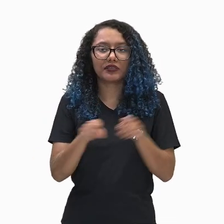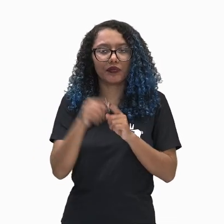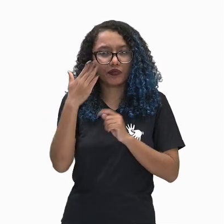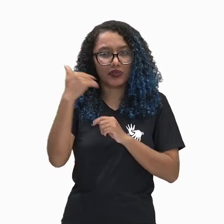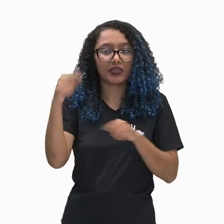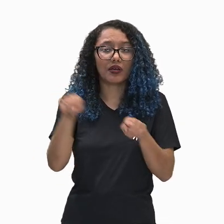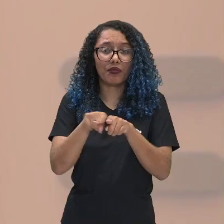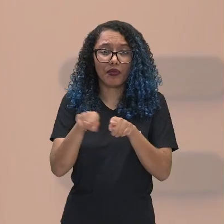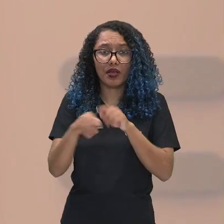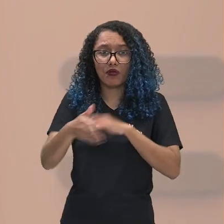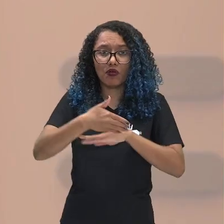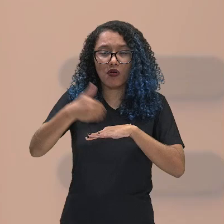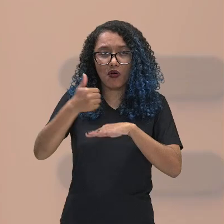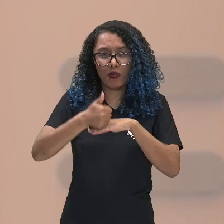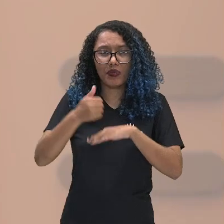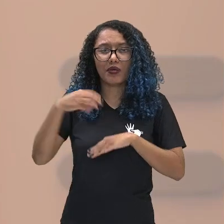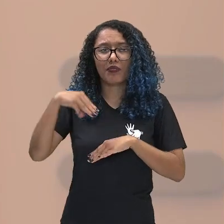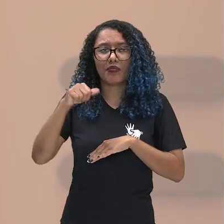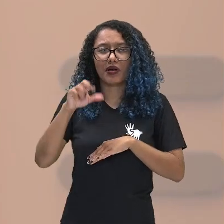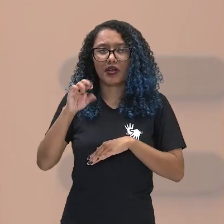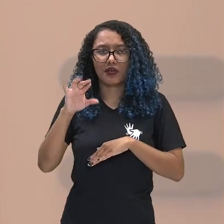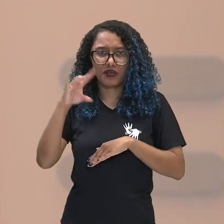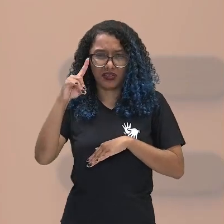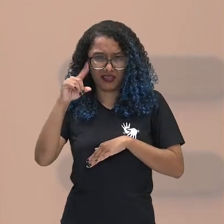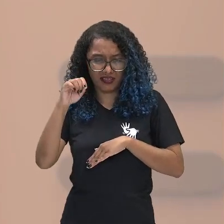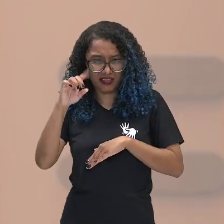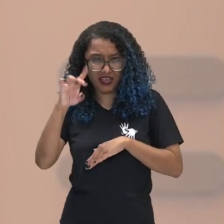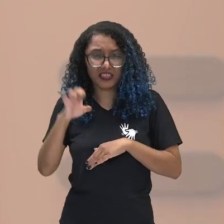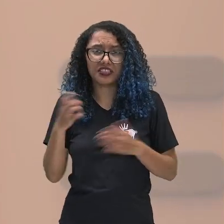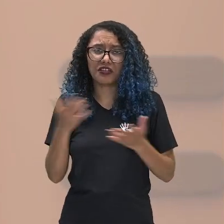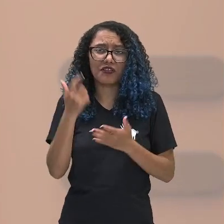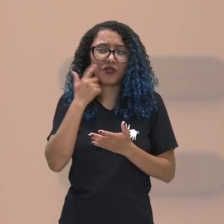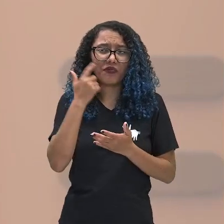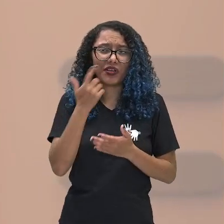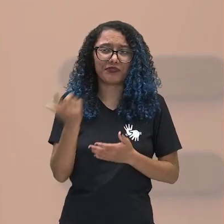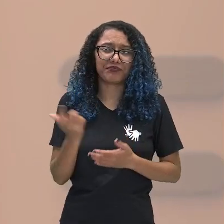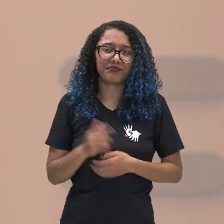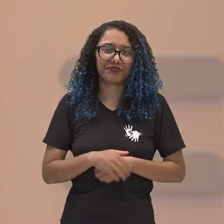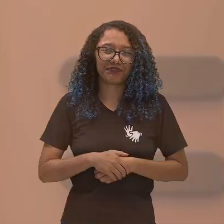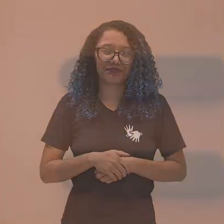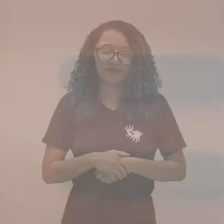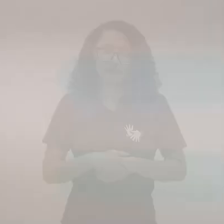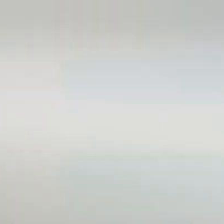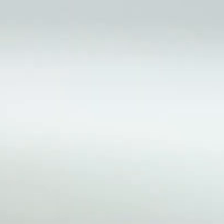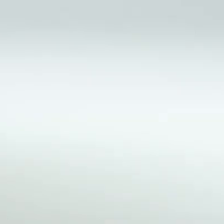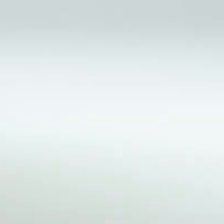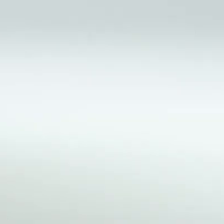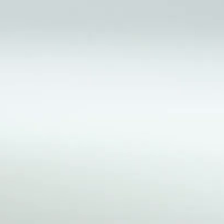da maioridade. Vamos então ao reinado do Pedro I. Acompanhe comigo.